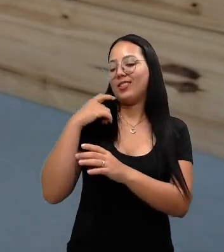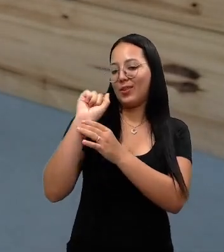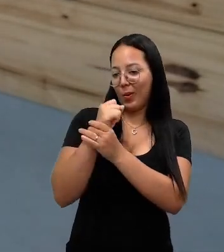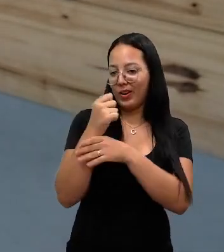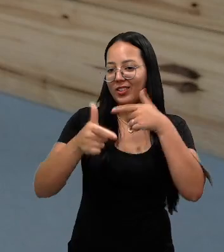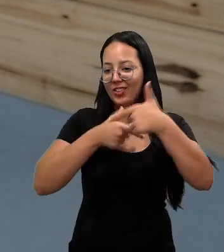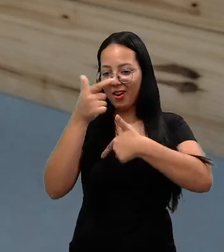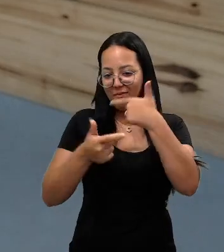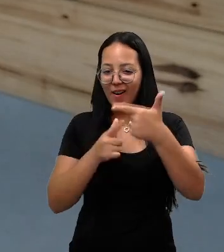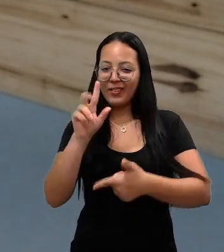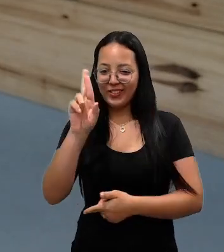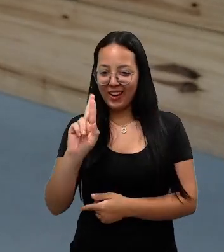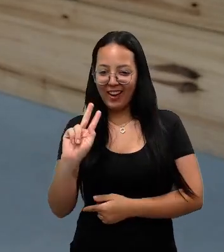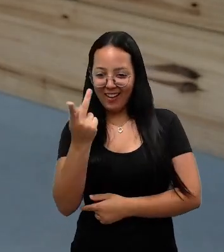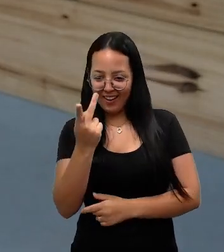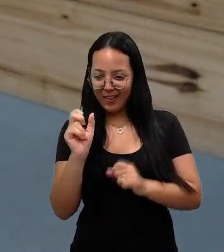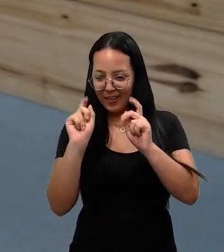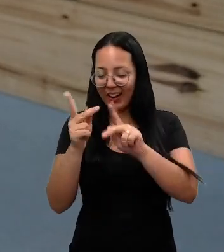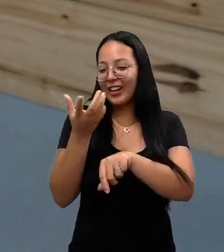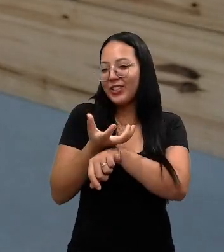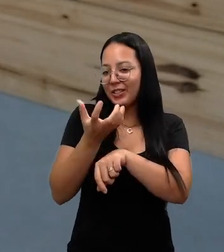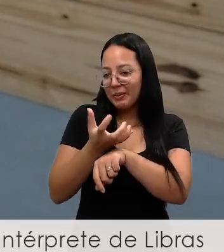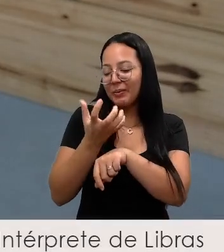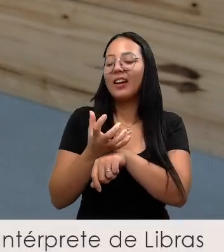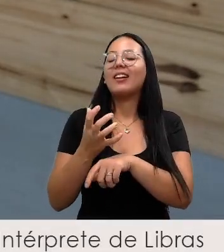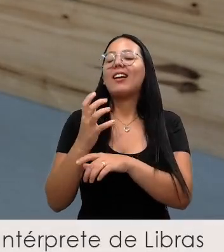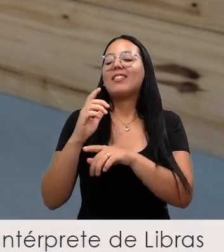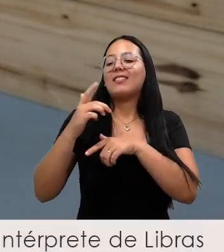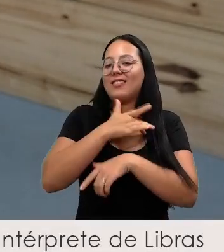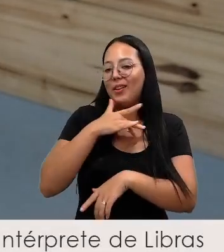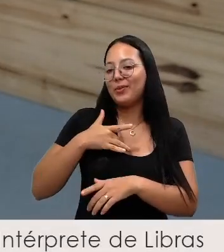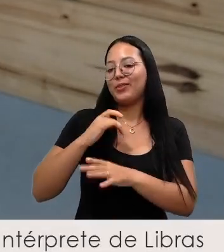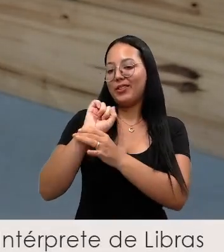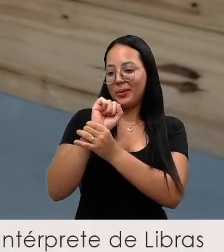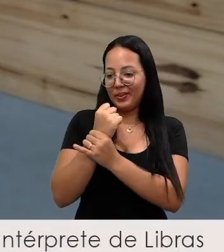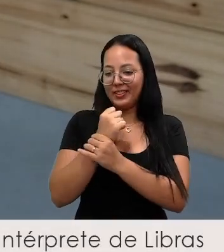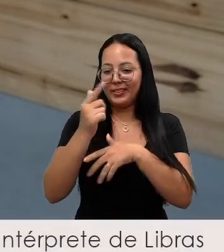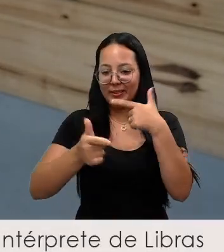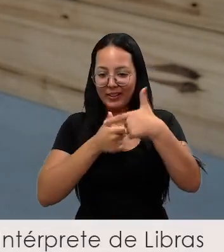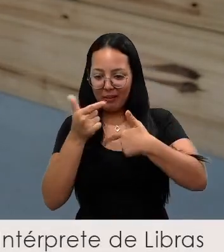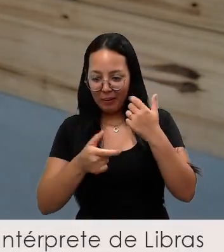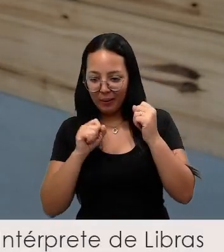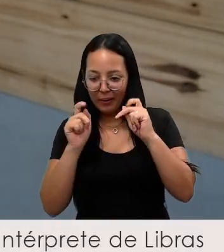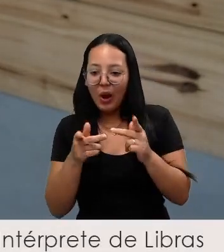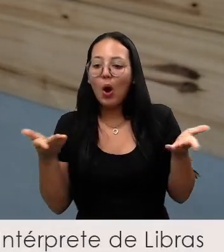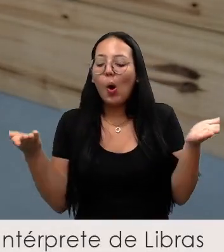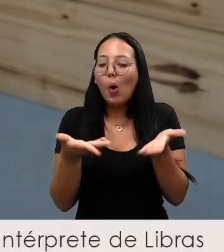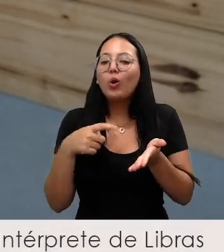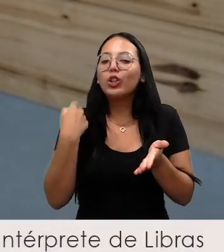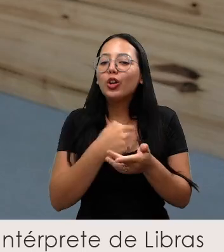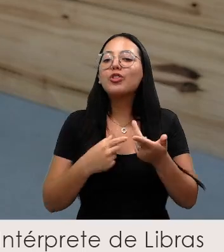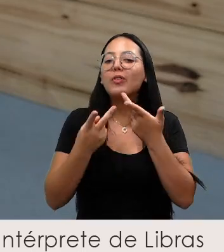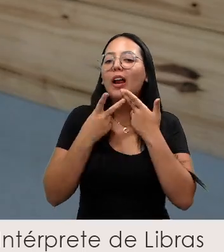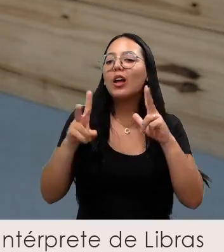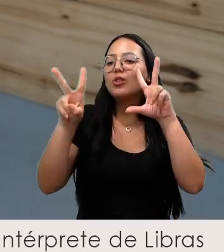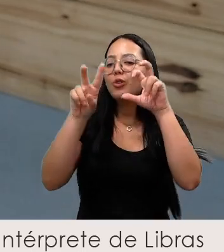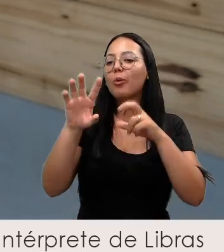Humanos, na verdade, né? Na disciplina Saúde e Segurança do Trabalho. E hoje nós vamos falar de